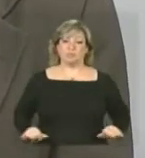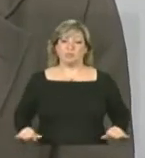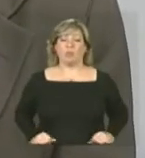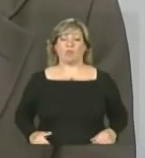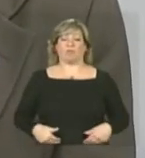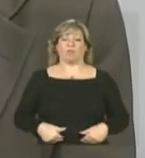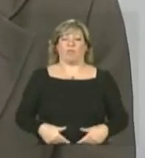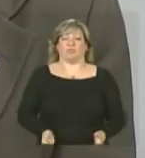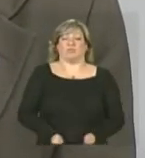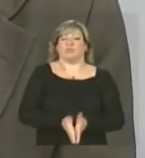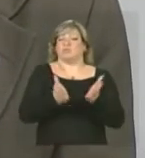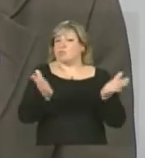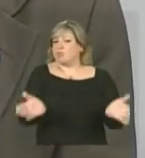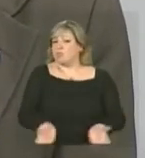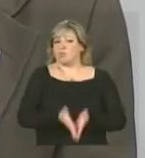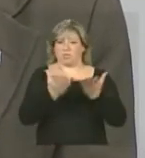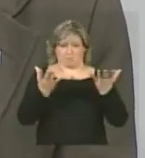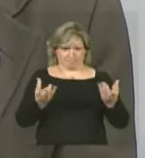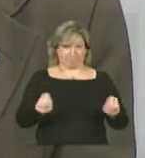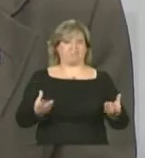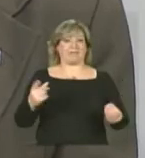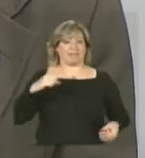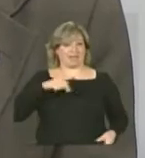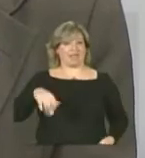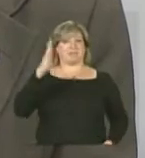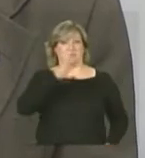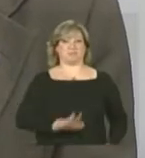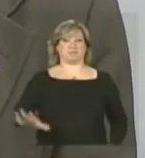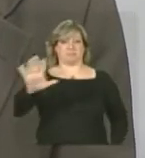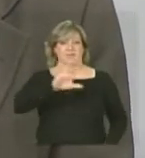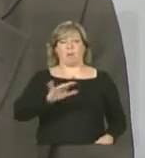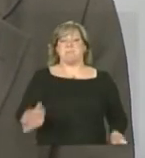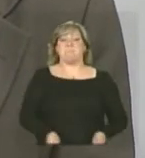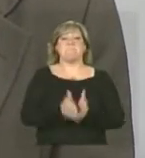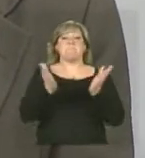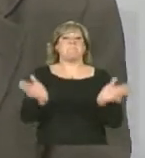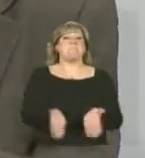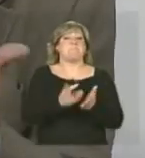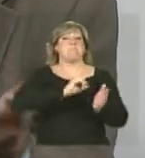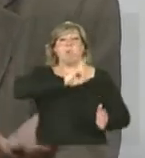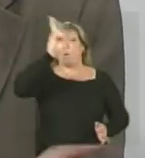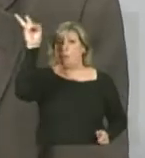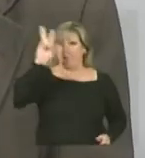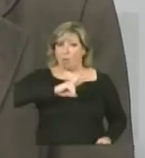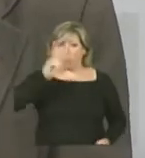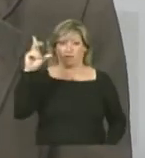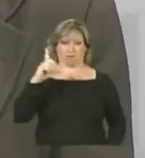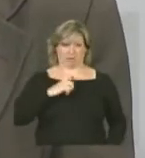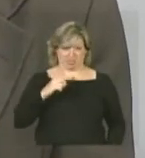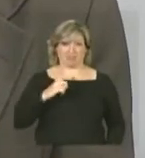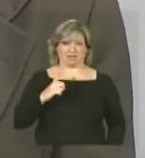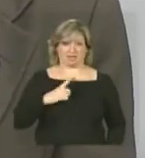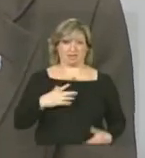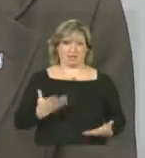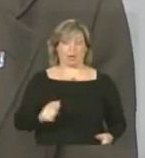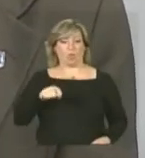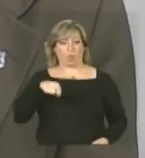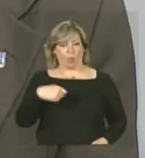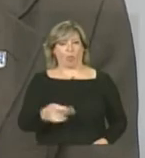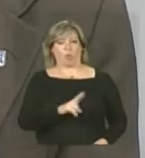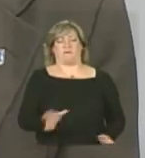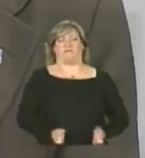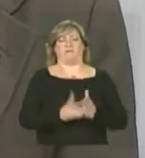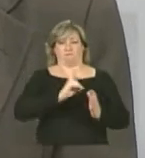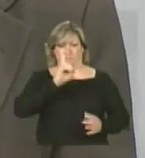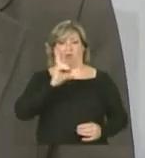cidadãs brasileiras que encontram-se abaixo dessa linha que define e que foi utilizada para definir extrema pobreza, né,